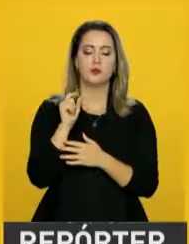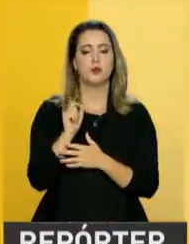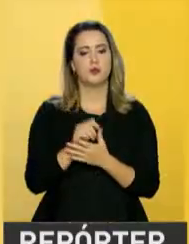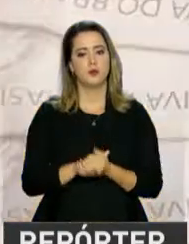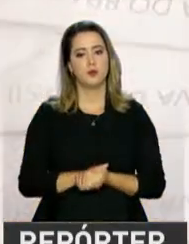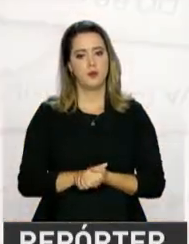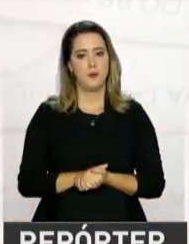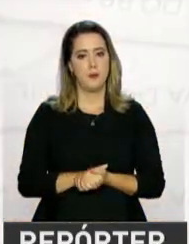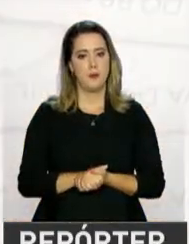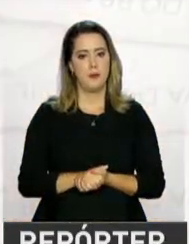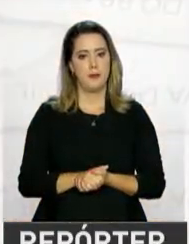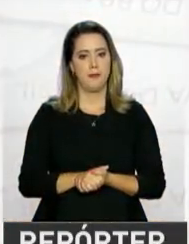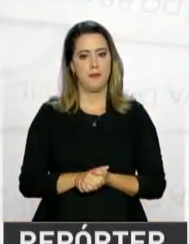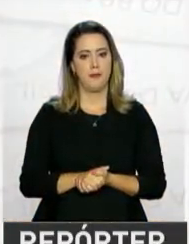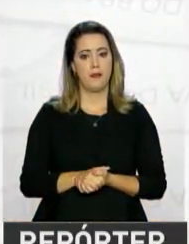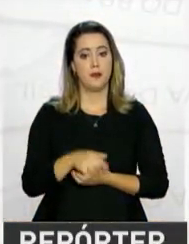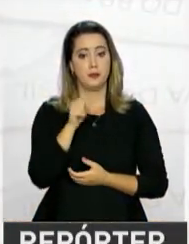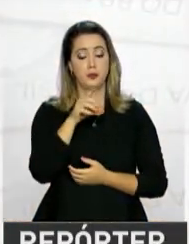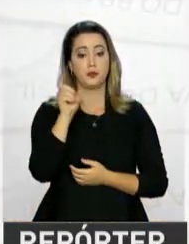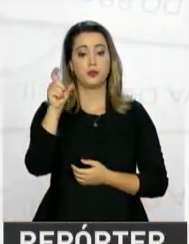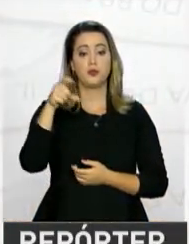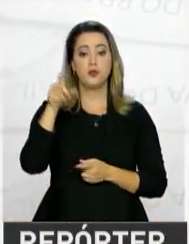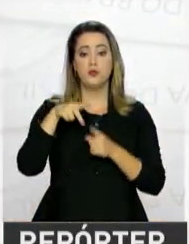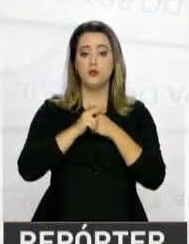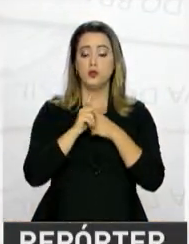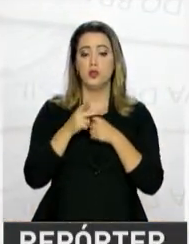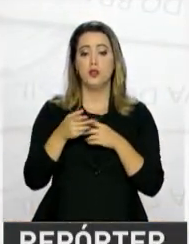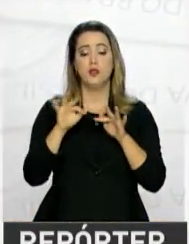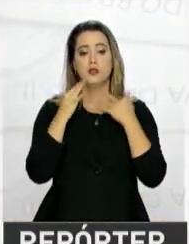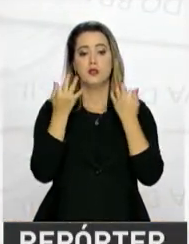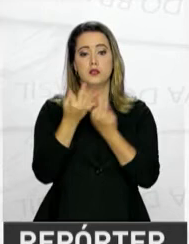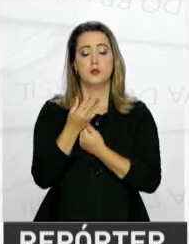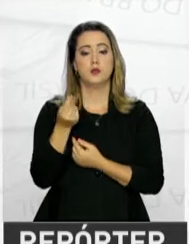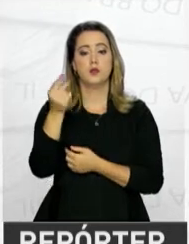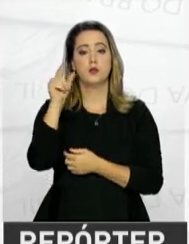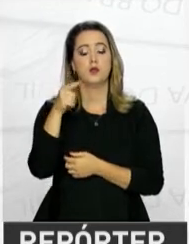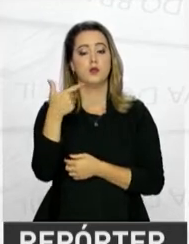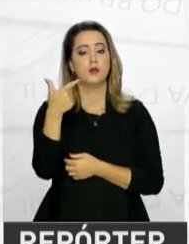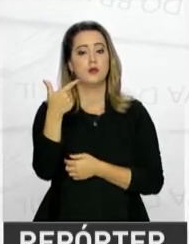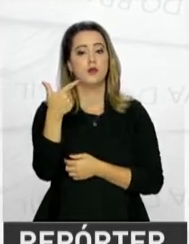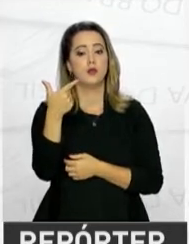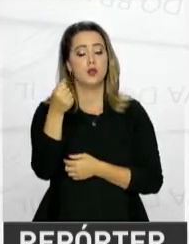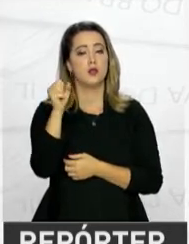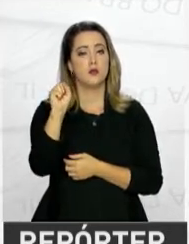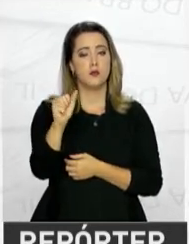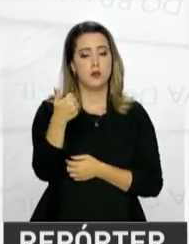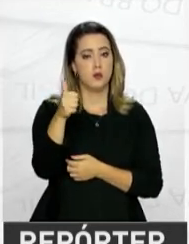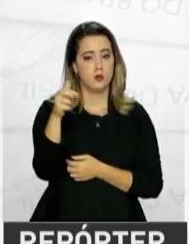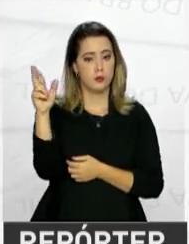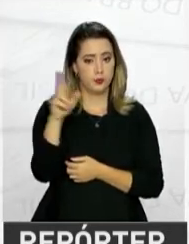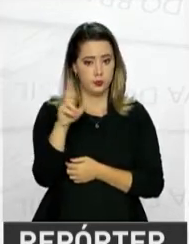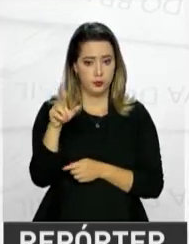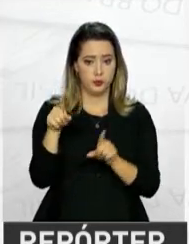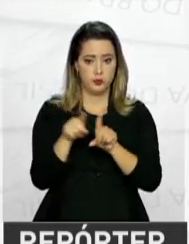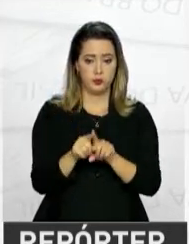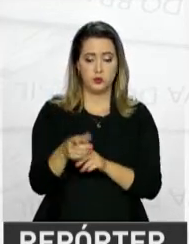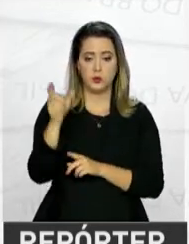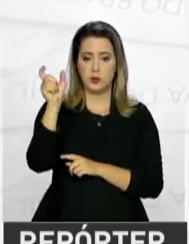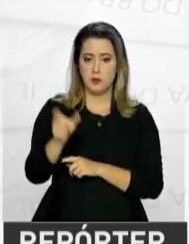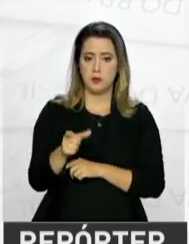o cartão reforma é destinado para famílias com renda bruta mensal de até dois mil oitocentos e onze reais o